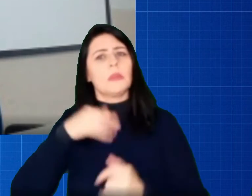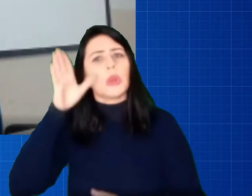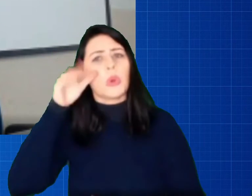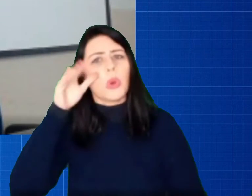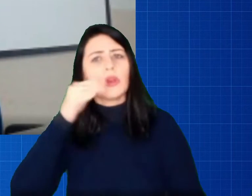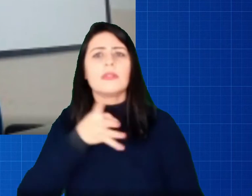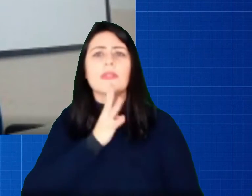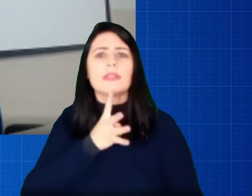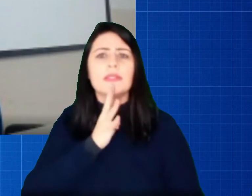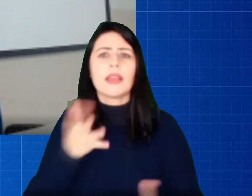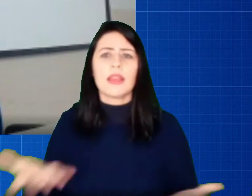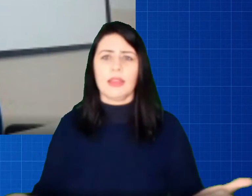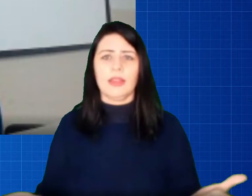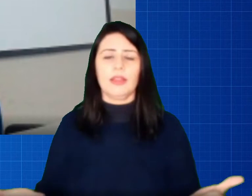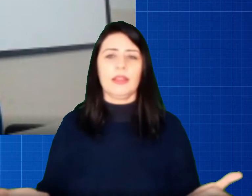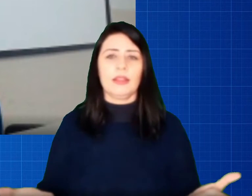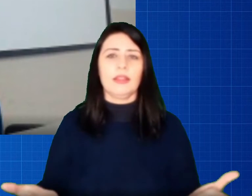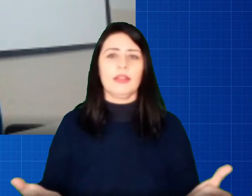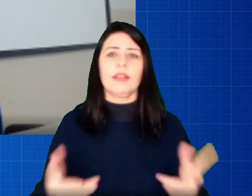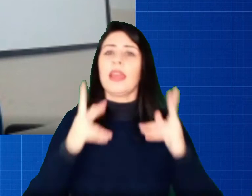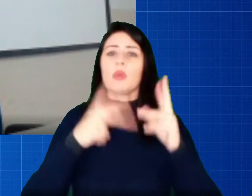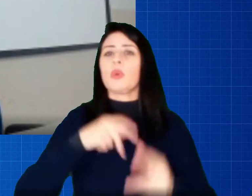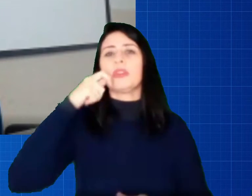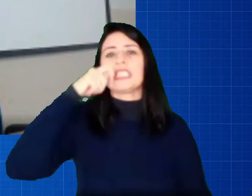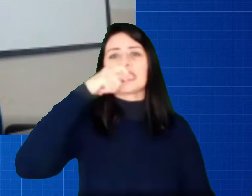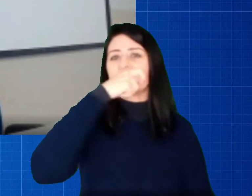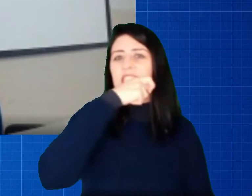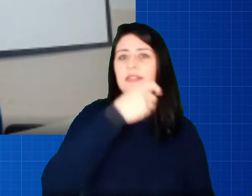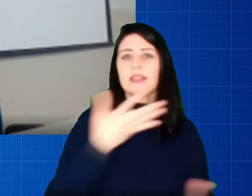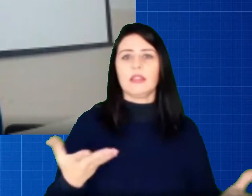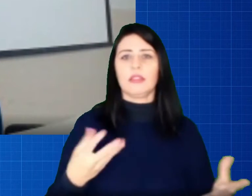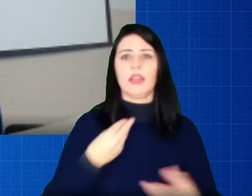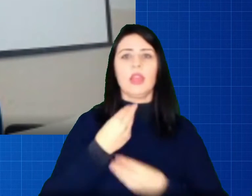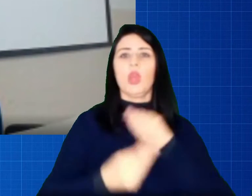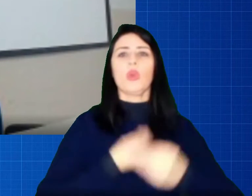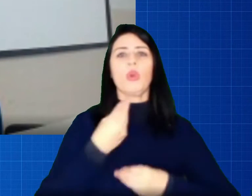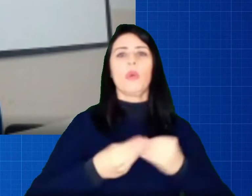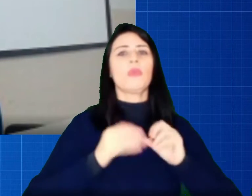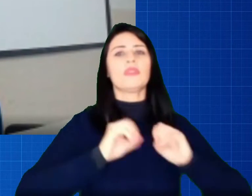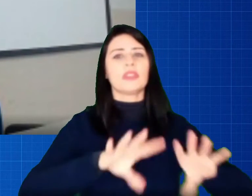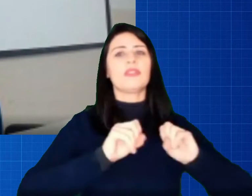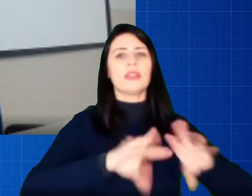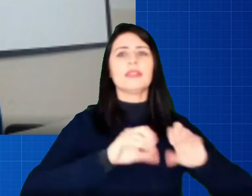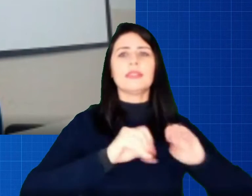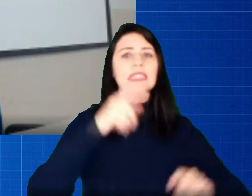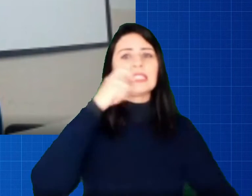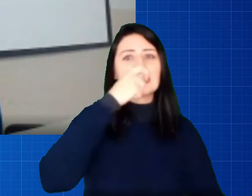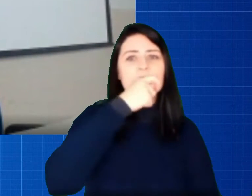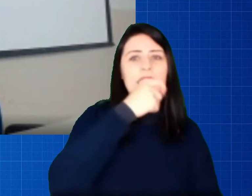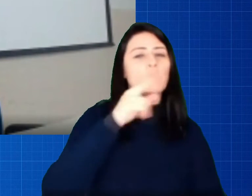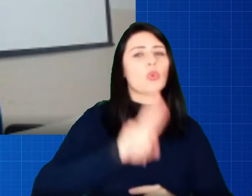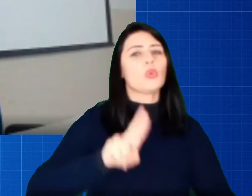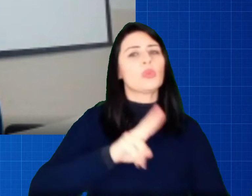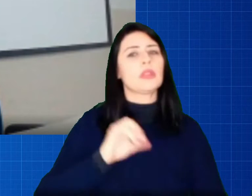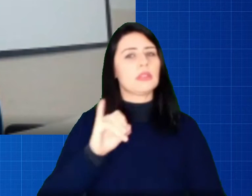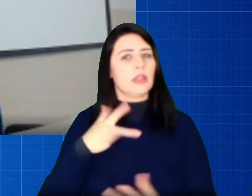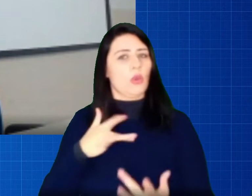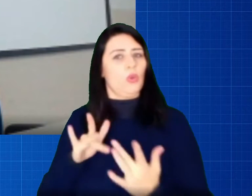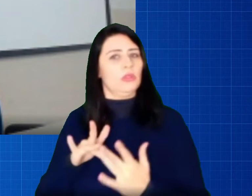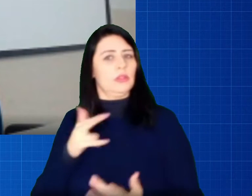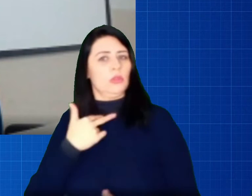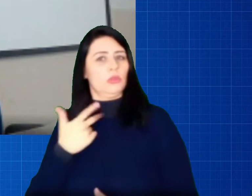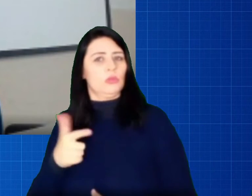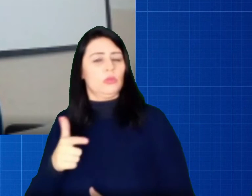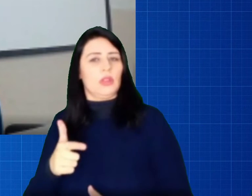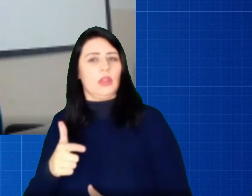enrolada. Então, assim, eles têm que ter o primeiro contato. É a mesma coisa de escova de dente. Como que você vai ensinar uma pessoa a usar a escova de dente